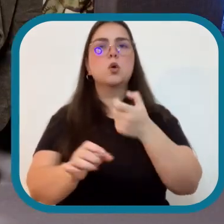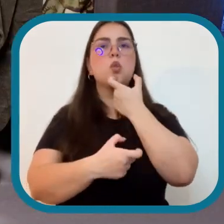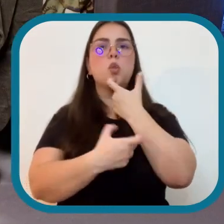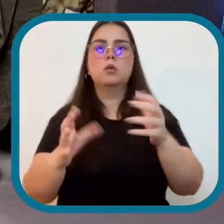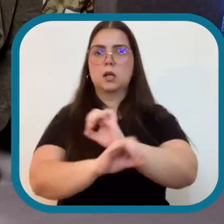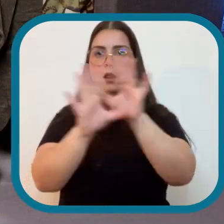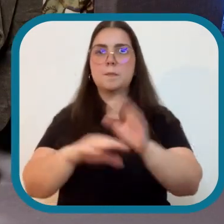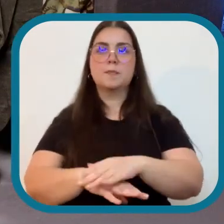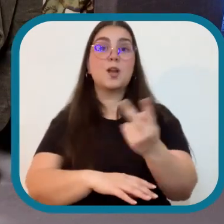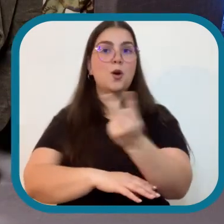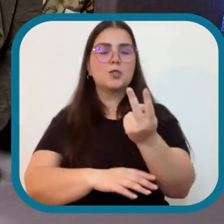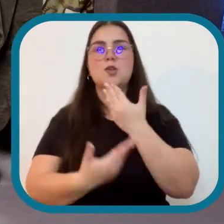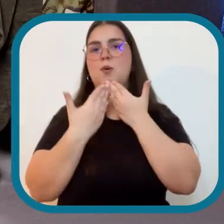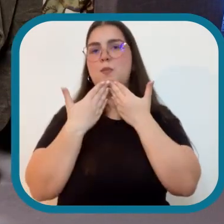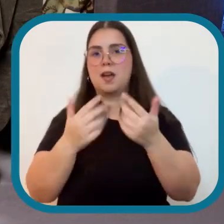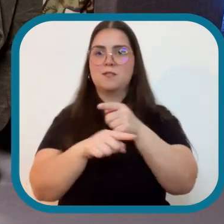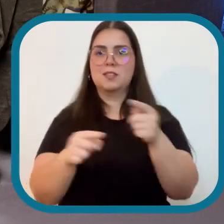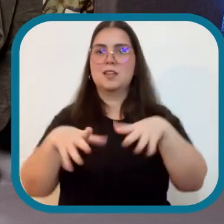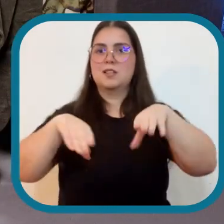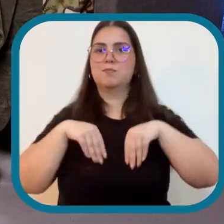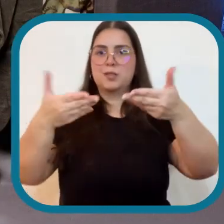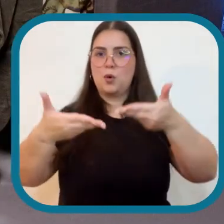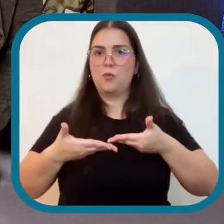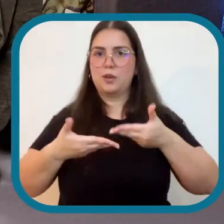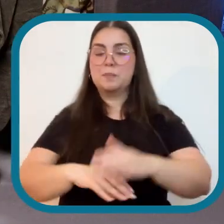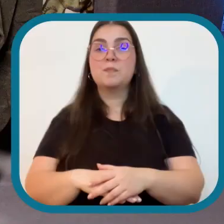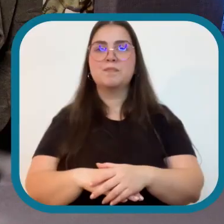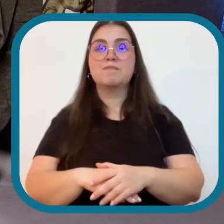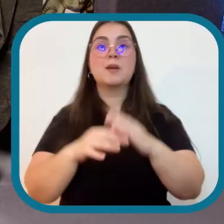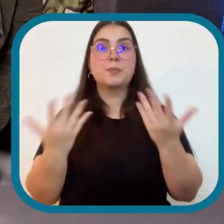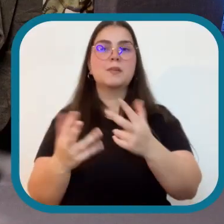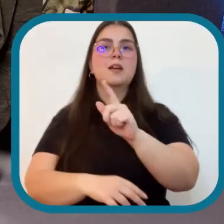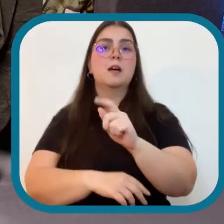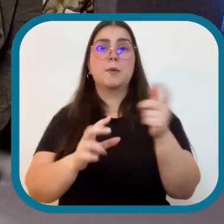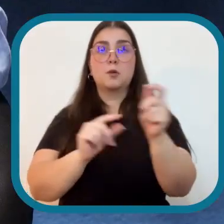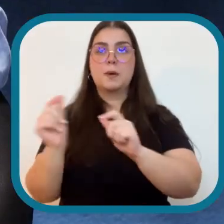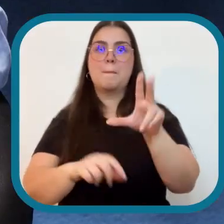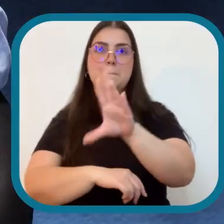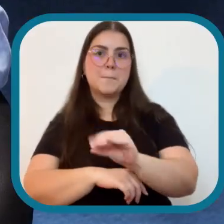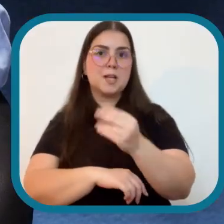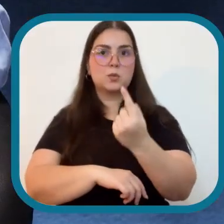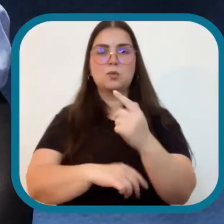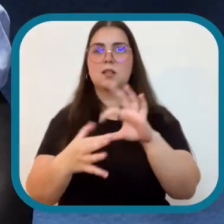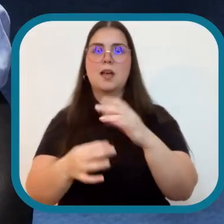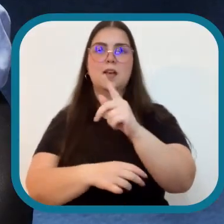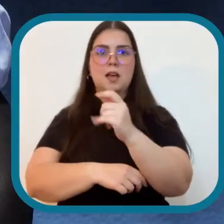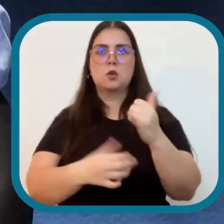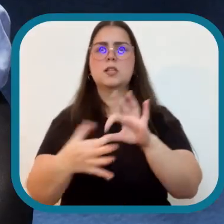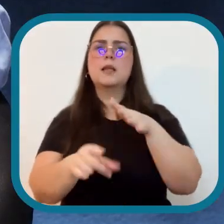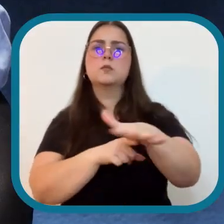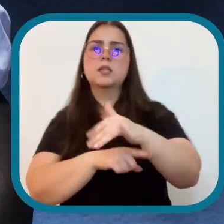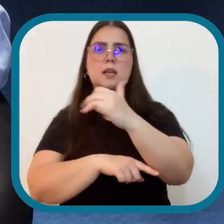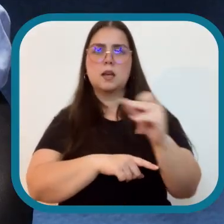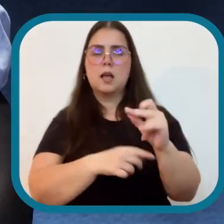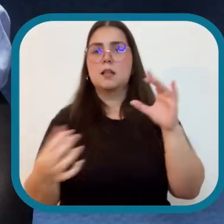tudo transparente. João e Sara, mais uma vez, muito obrigada por terem aceitado o nosso convite. Termina assim mais um debate do E2, desta vez sobre os possíveis